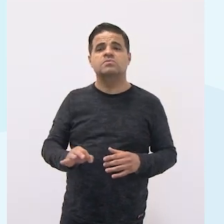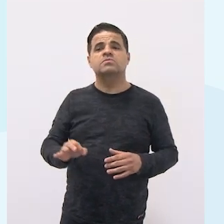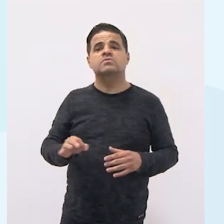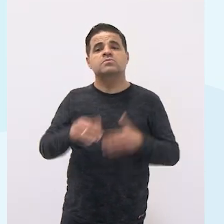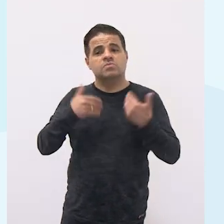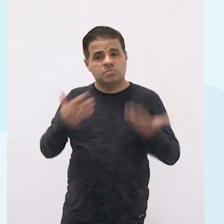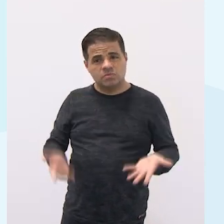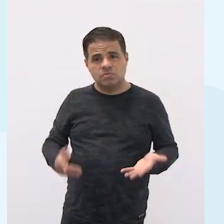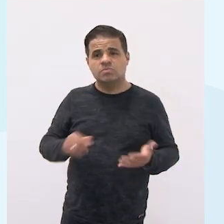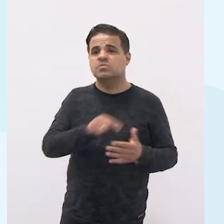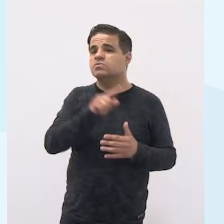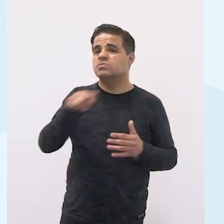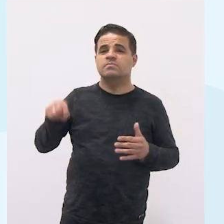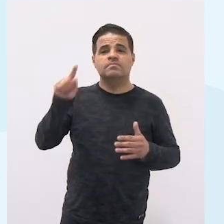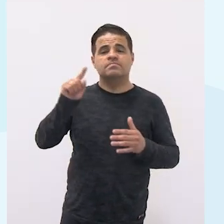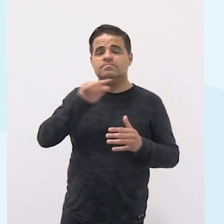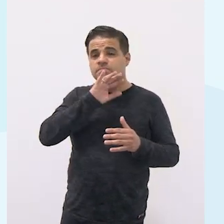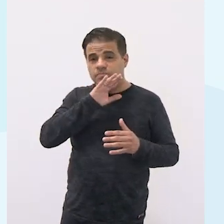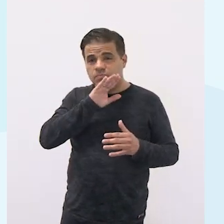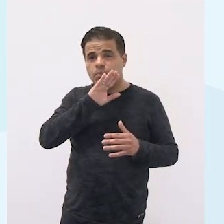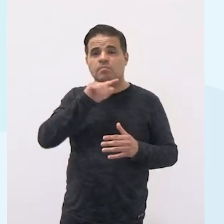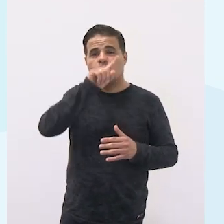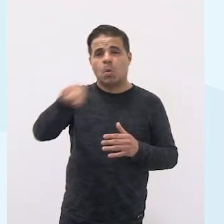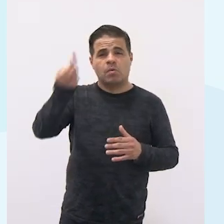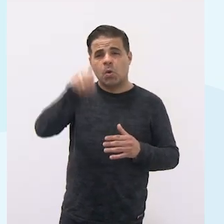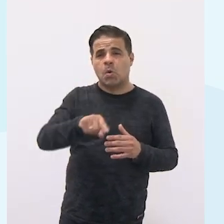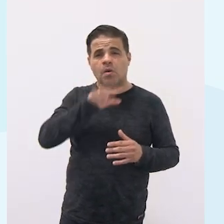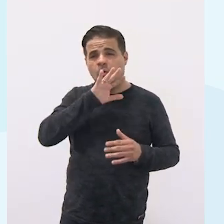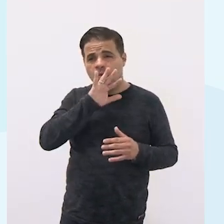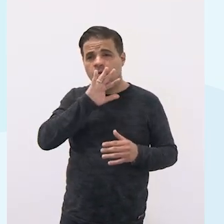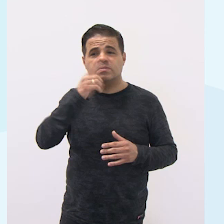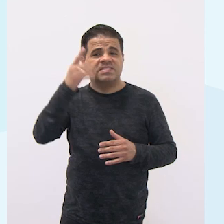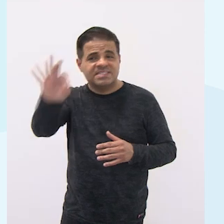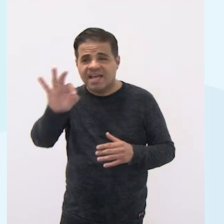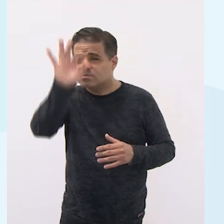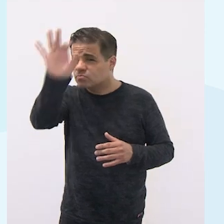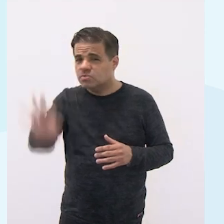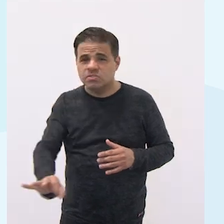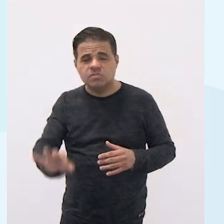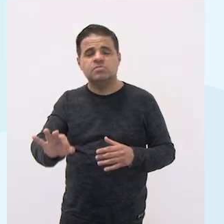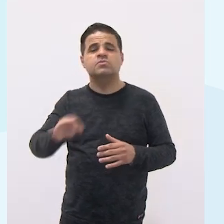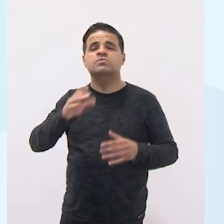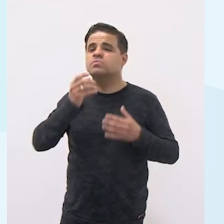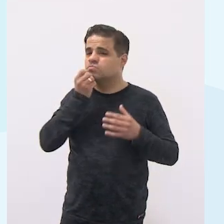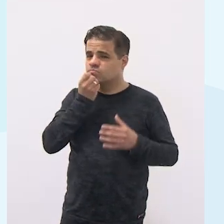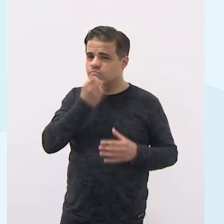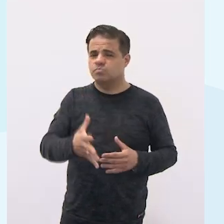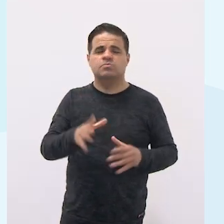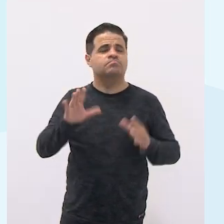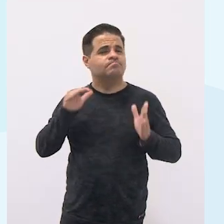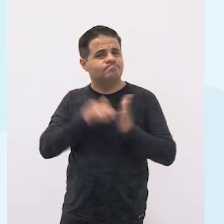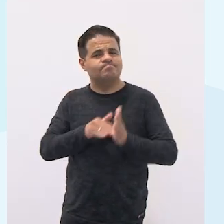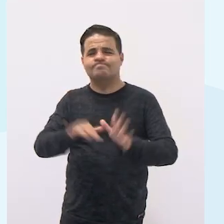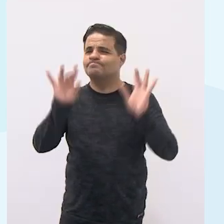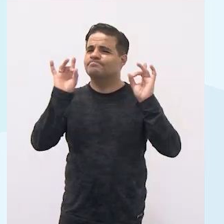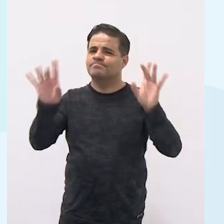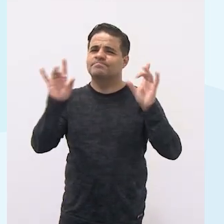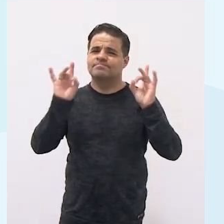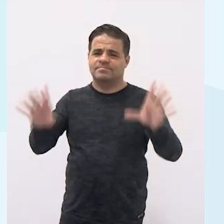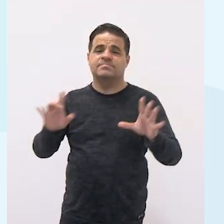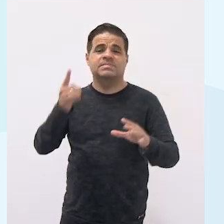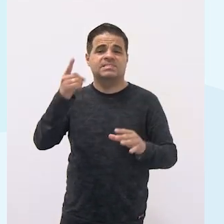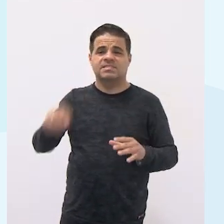de nulo a desfavorável. E só 10% tinha de bom a excelente. E